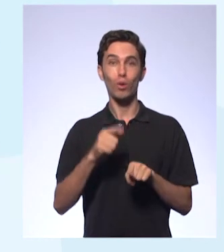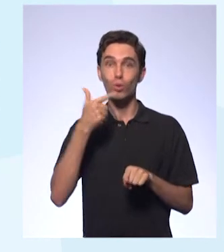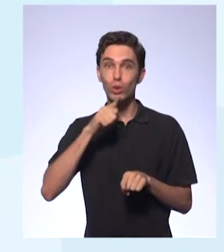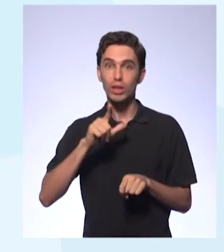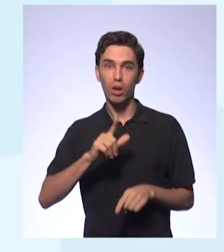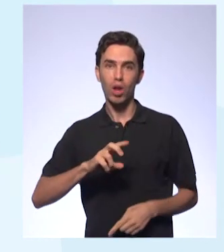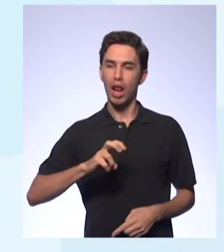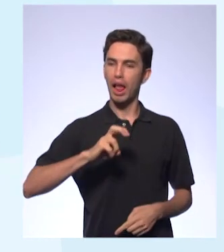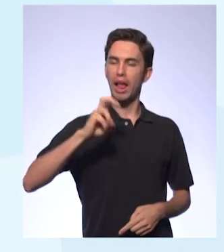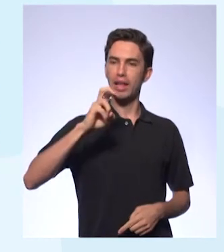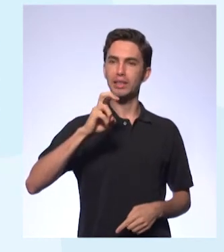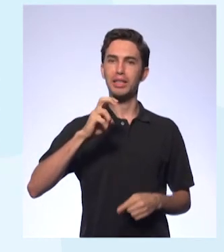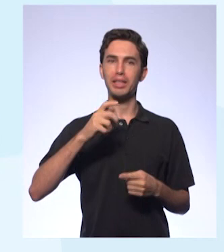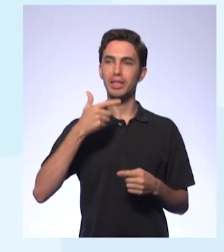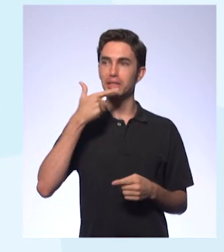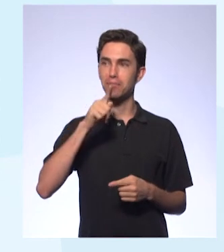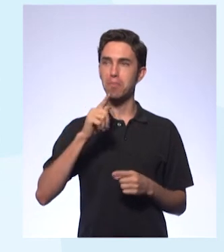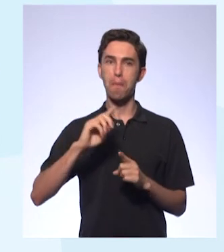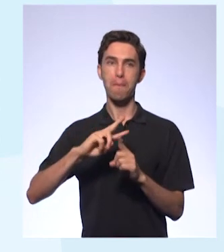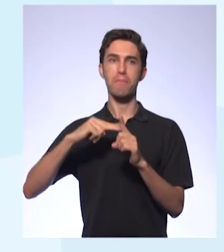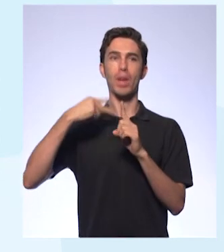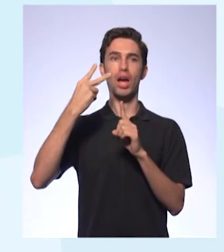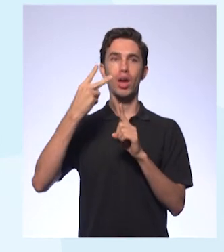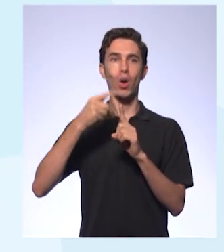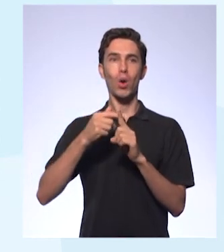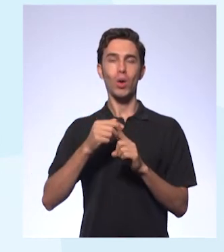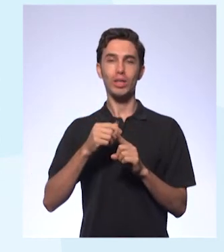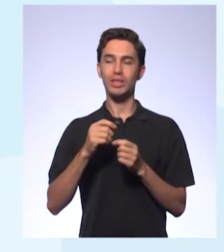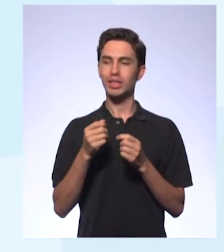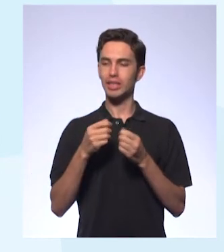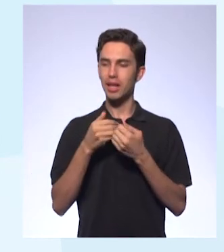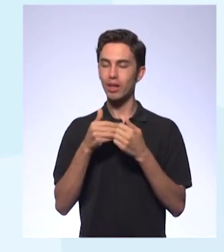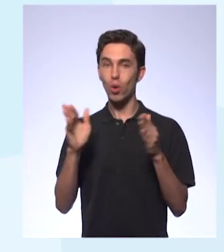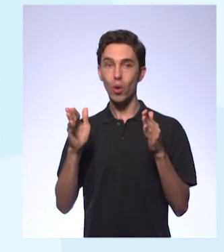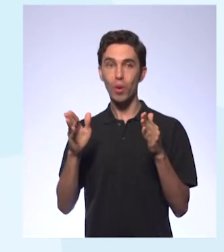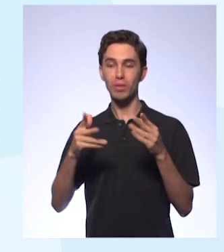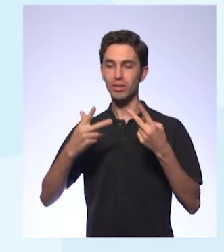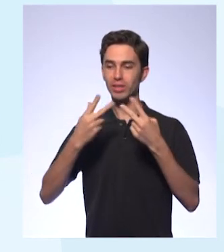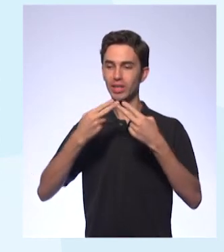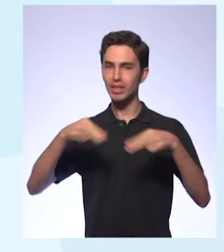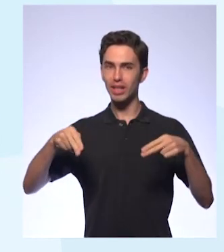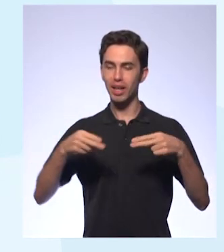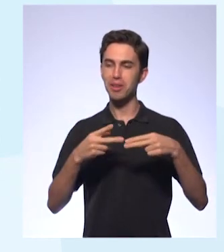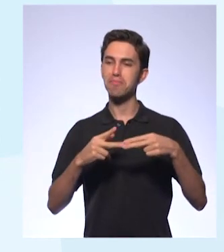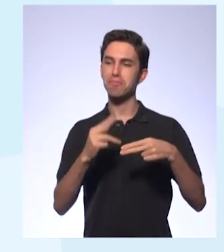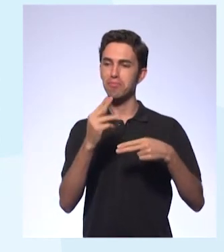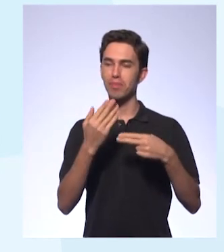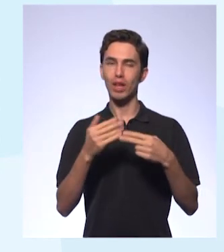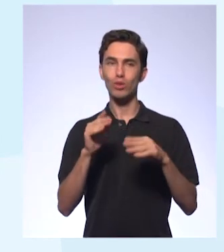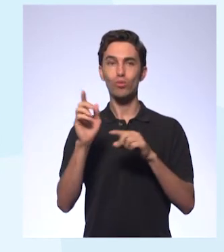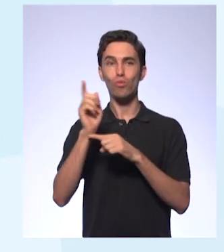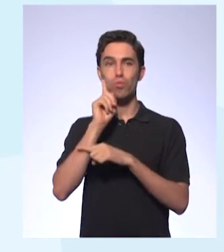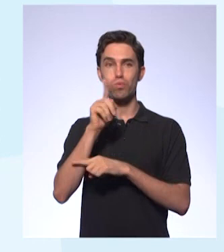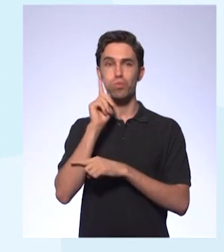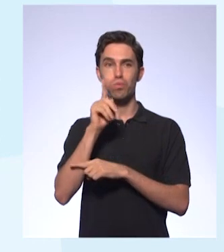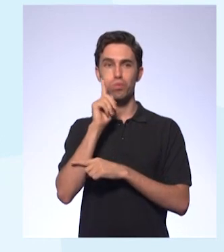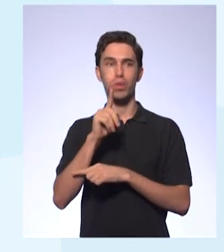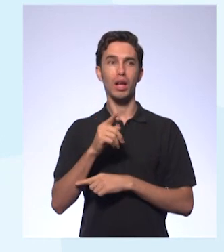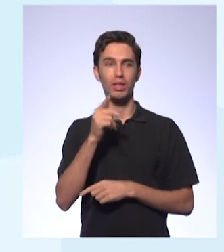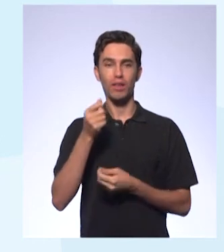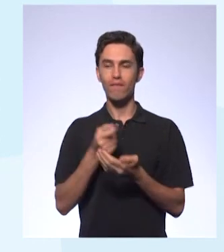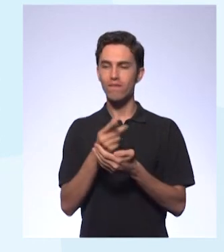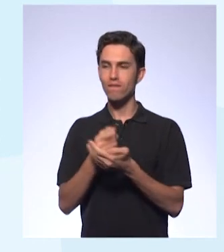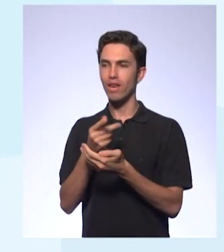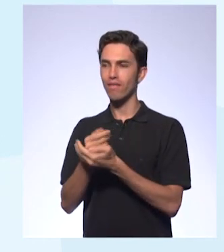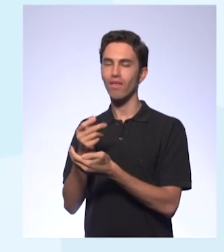quinta maior na bilheteria de estreia da história dos Estados Unidos, apresentando um marco do gênero de